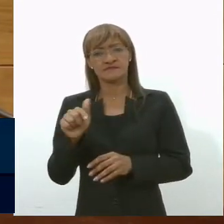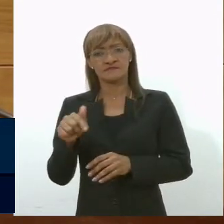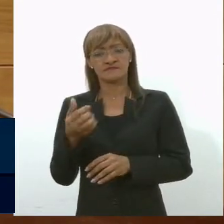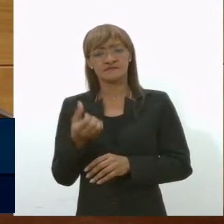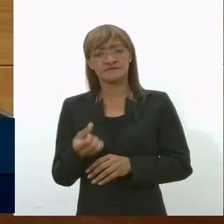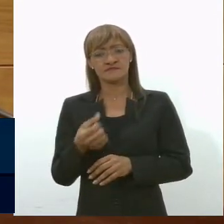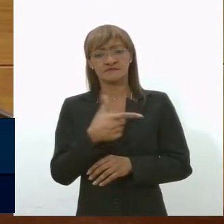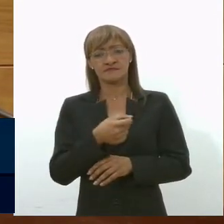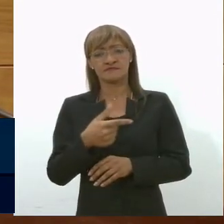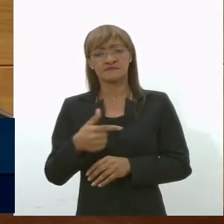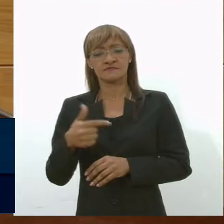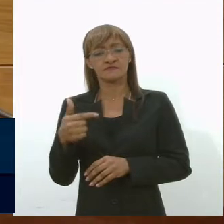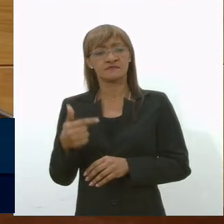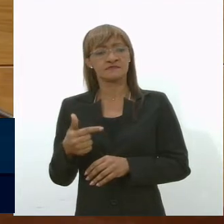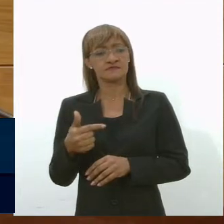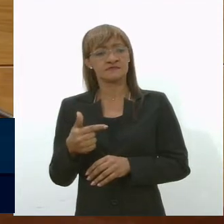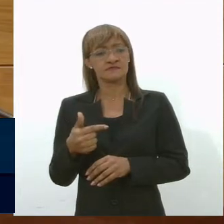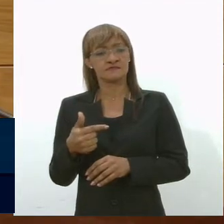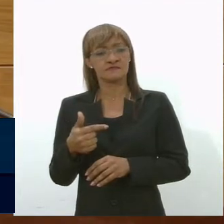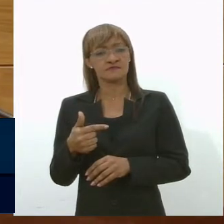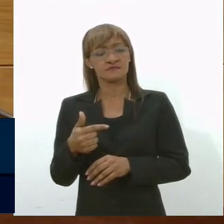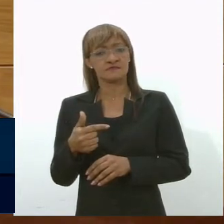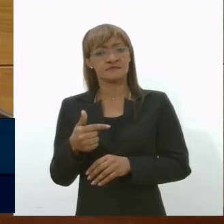576-2022, Gigove Aracaju.